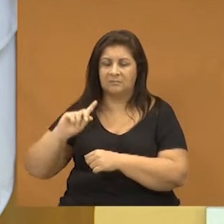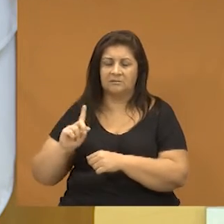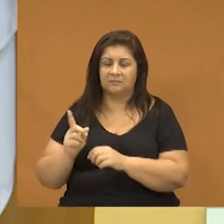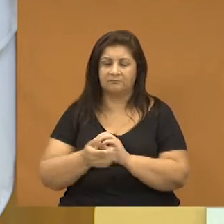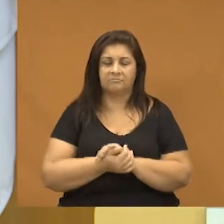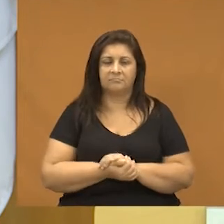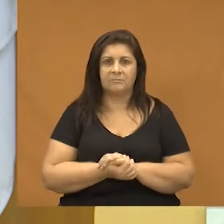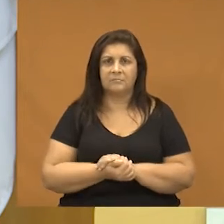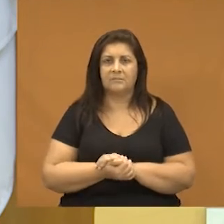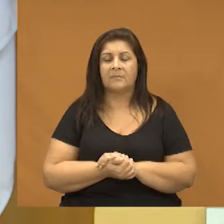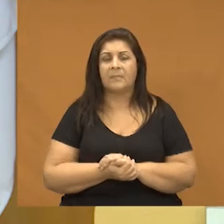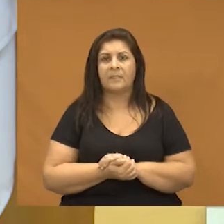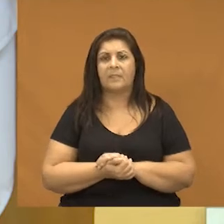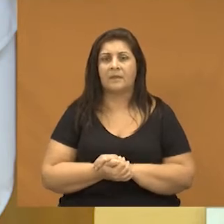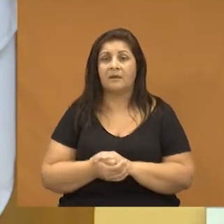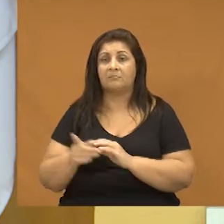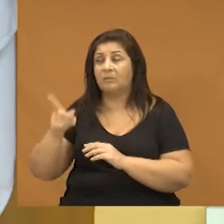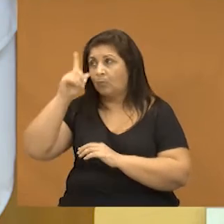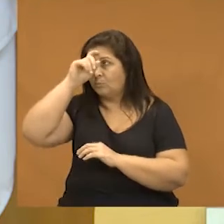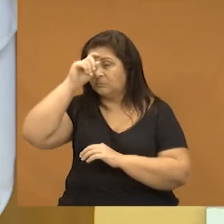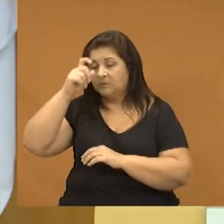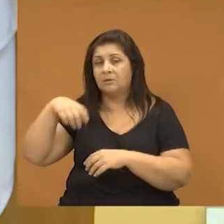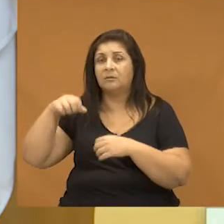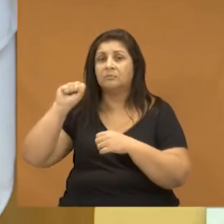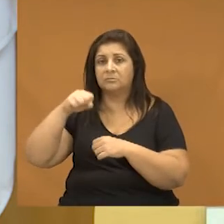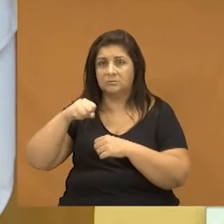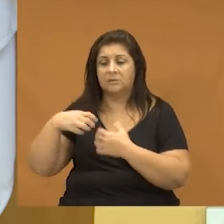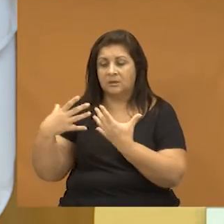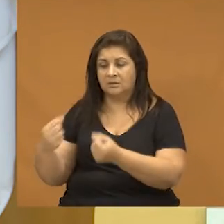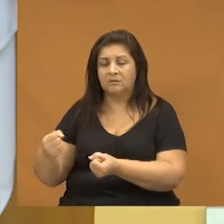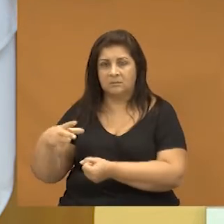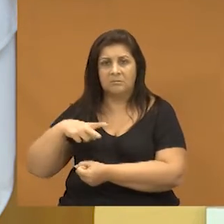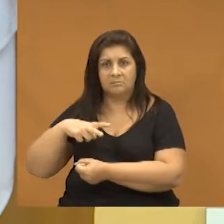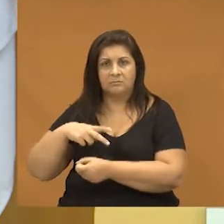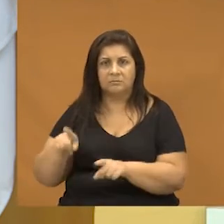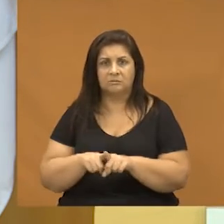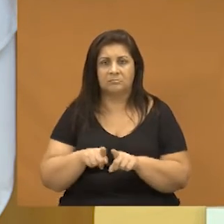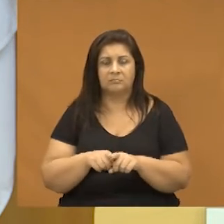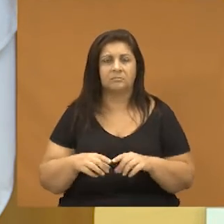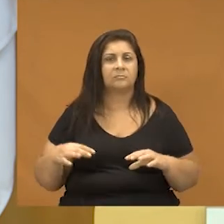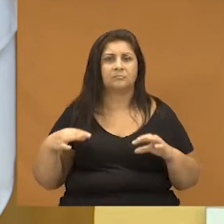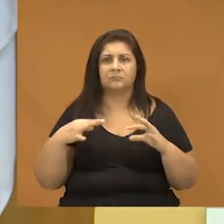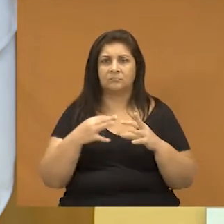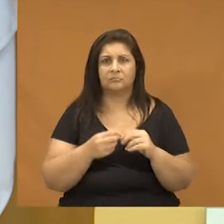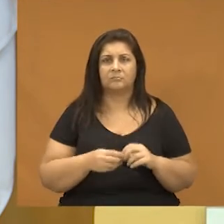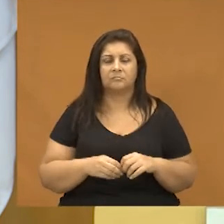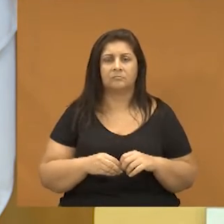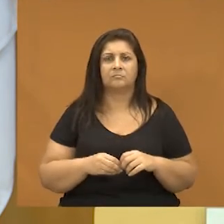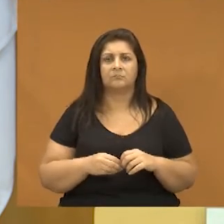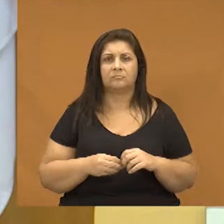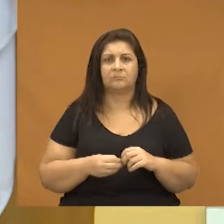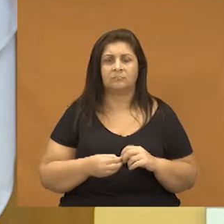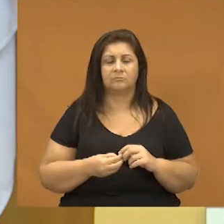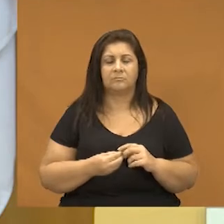conhecimento, a Santa Casa, ela atende convênio, ela atende todos os convênios, ela atende Unimed, ela atende Sul